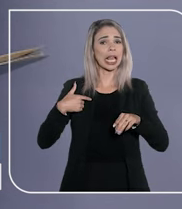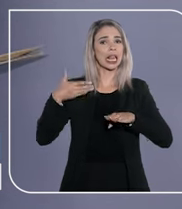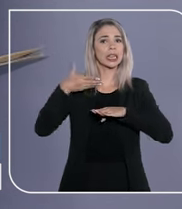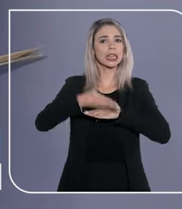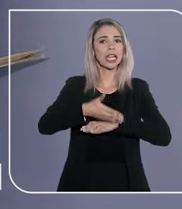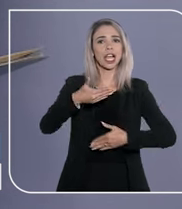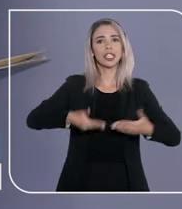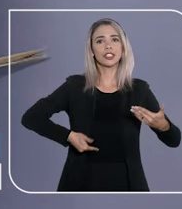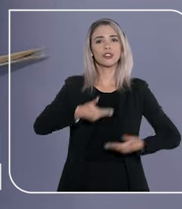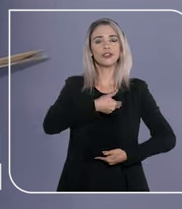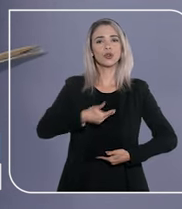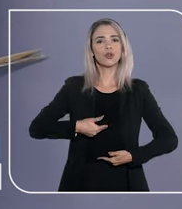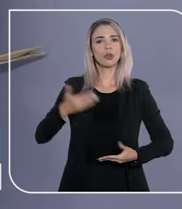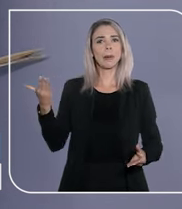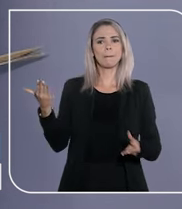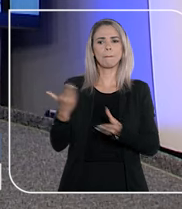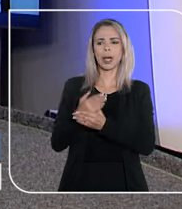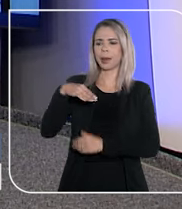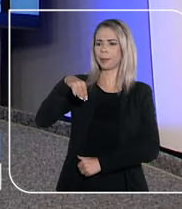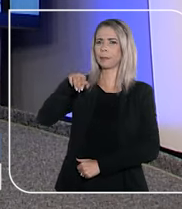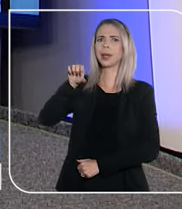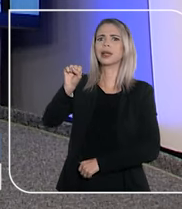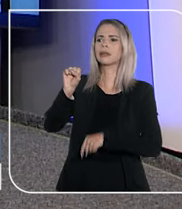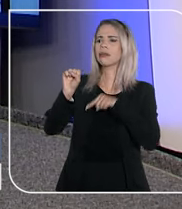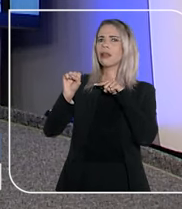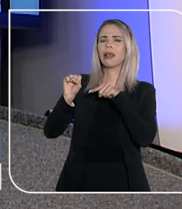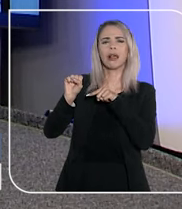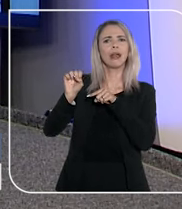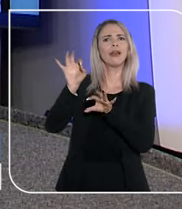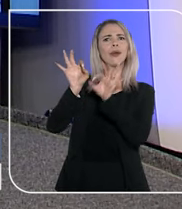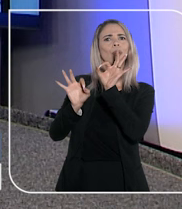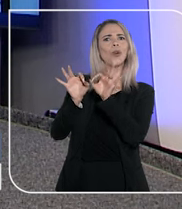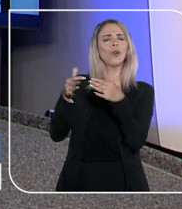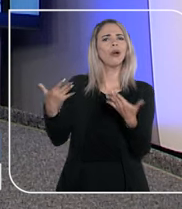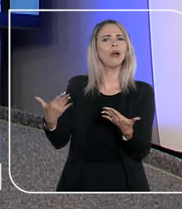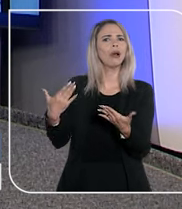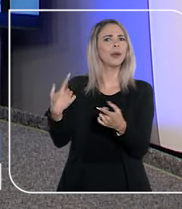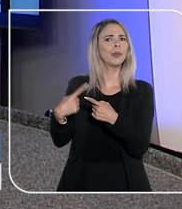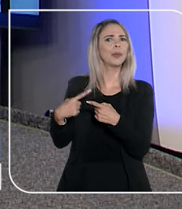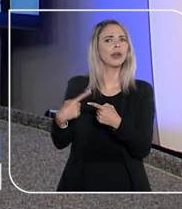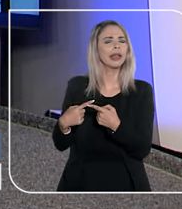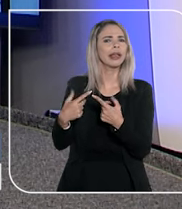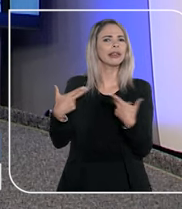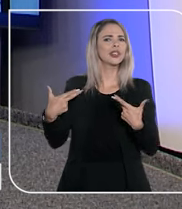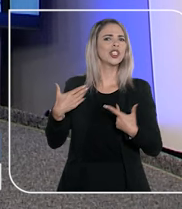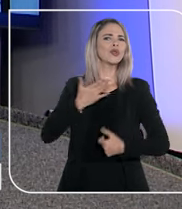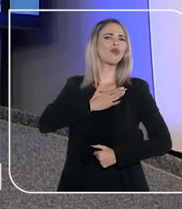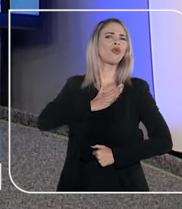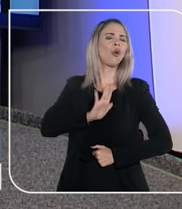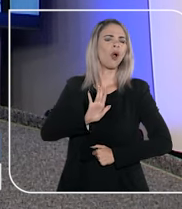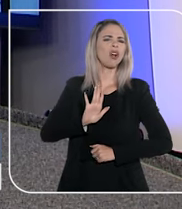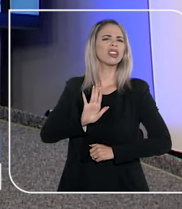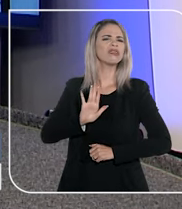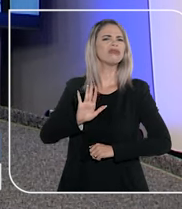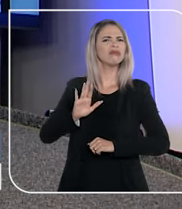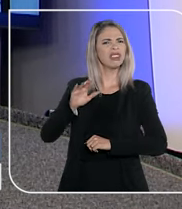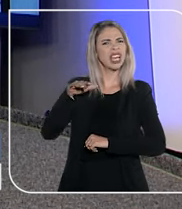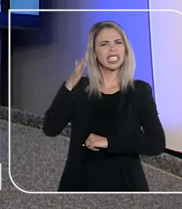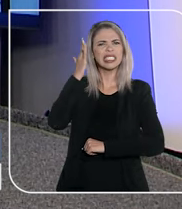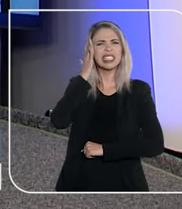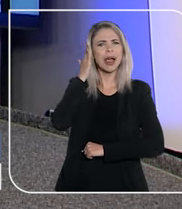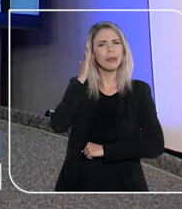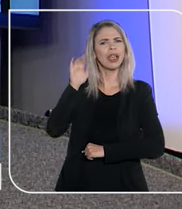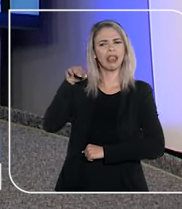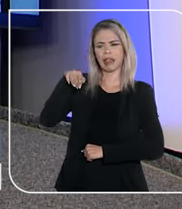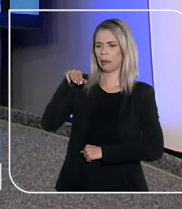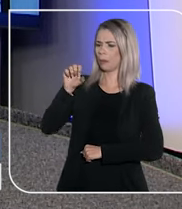e impetra mandado de segurança, né, no judiciário por algum motivo, alguma insatisfação. Eu gostaria de saber se essa